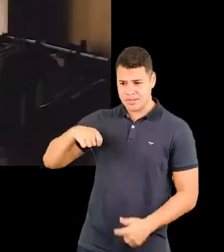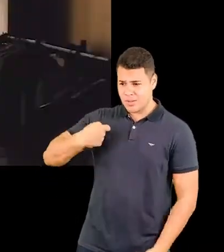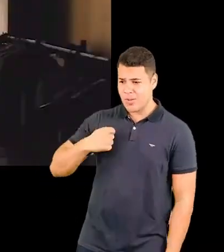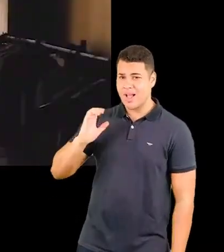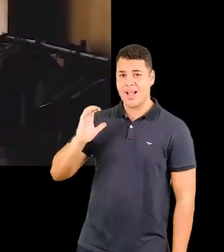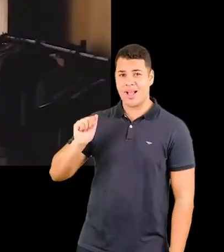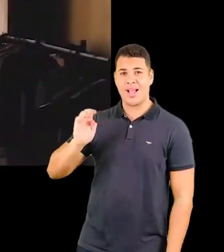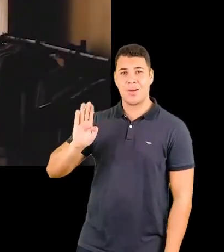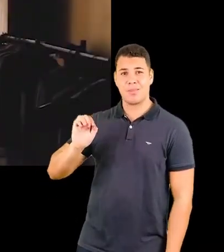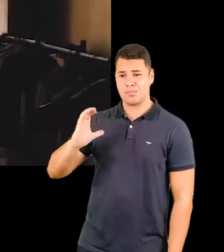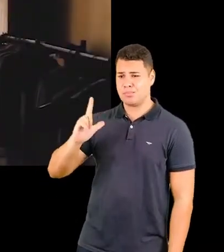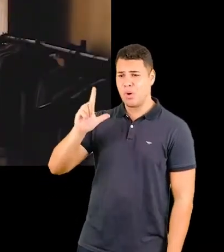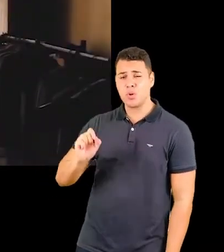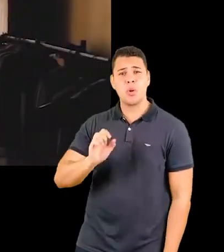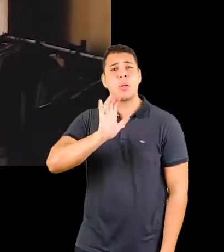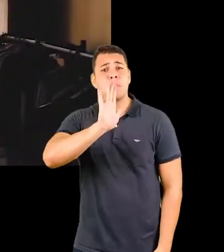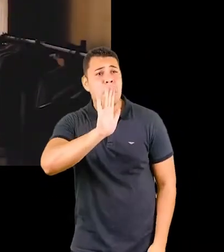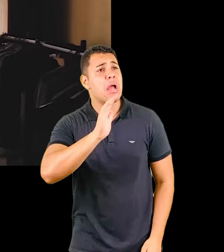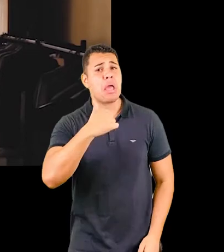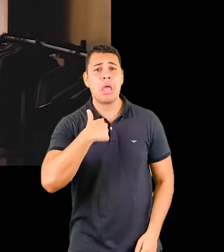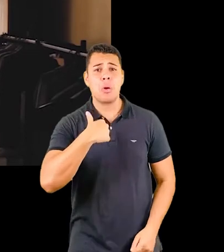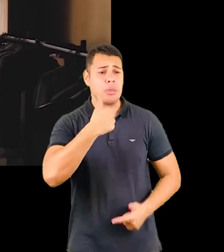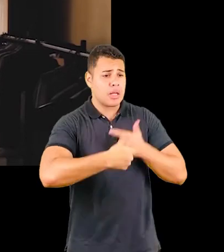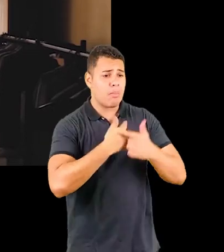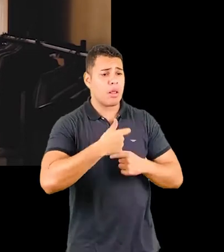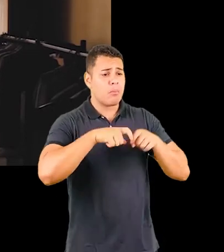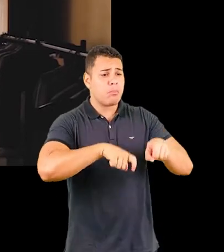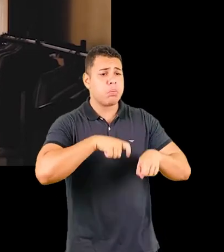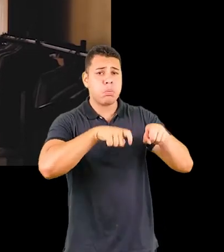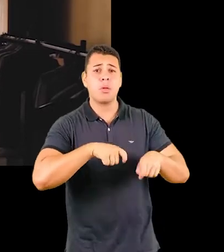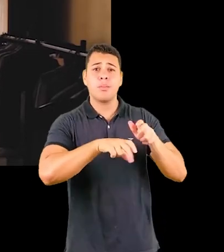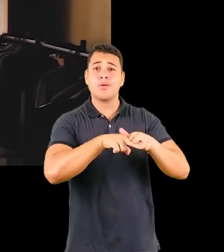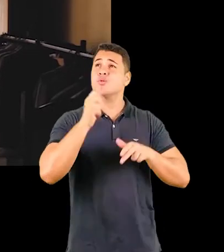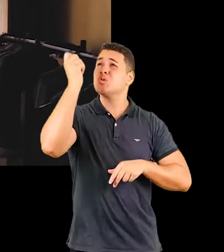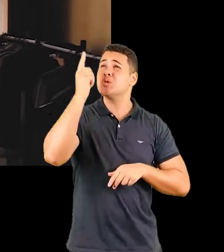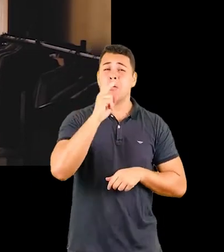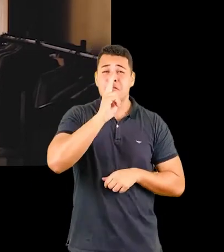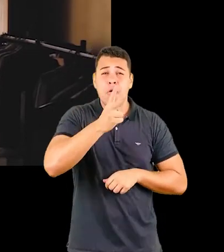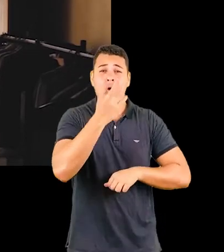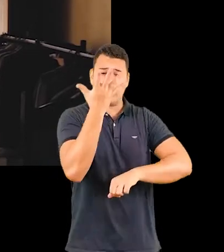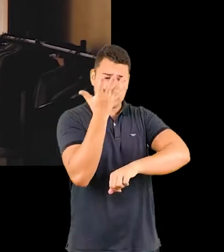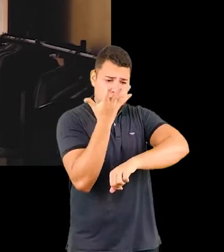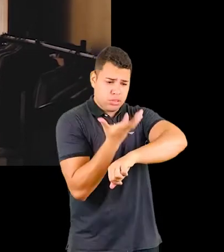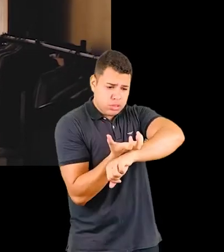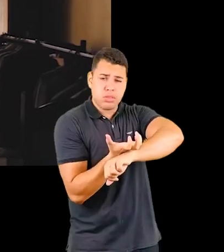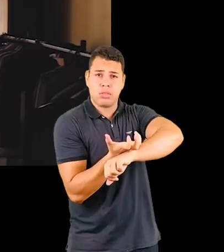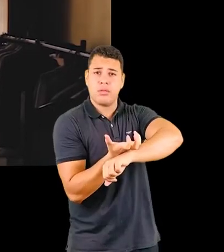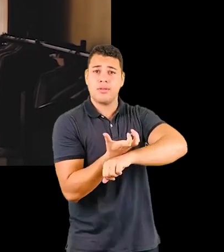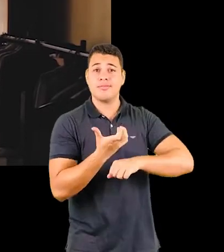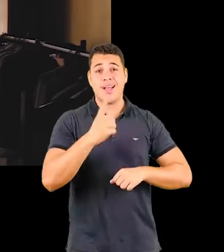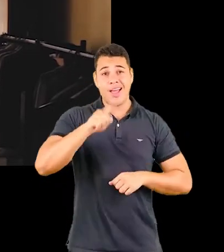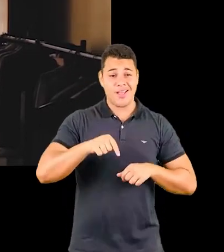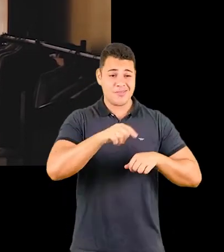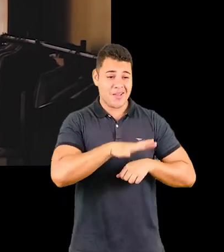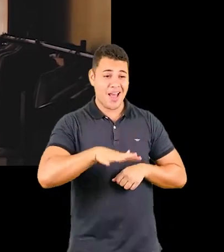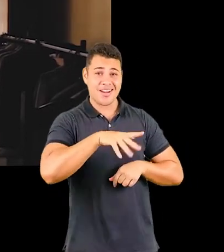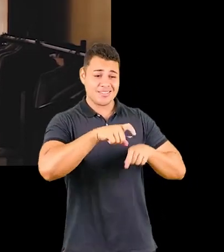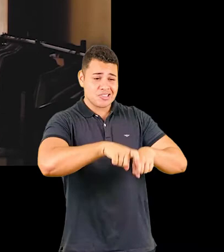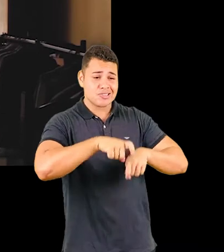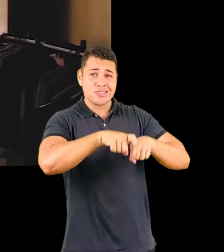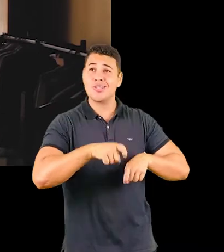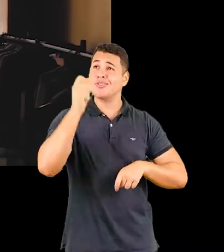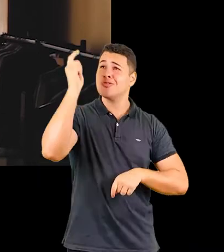caboclo, eu não sou caboclo não. Foi o sol que me queimou lá nas bandas do sertão. Foi o sol que me